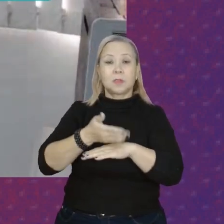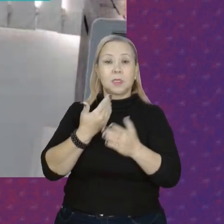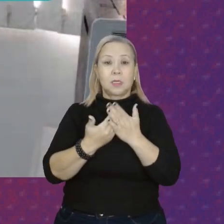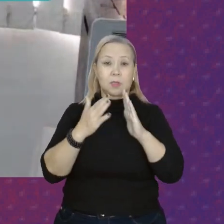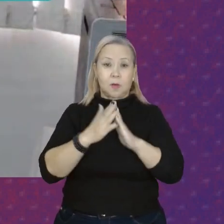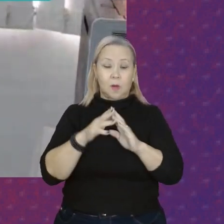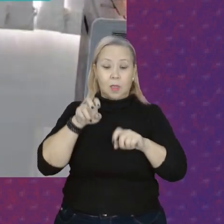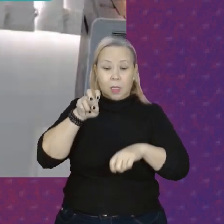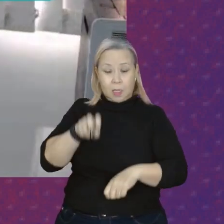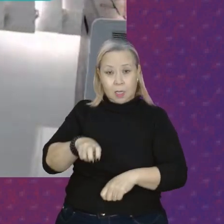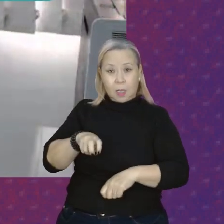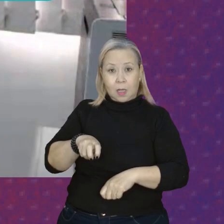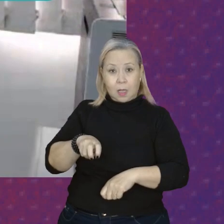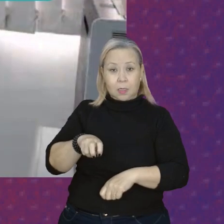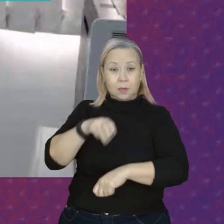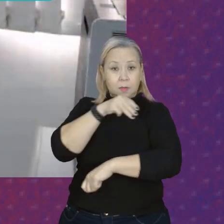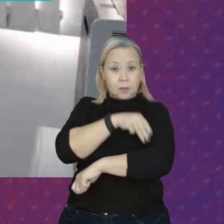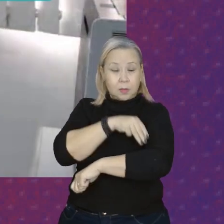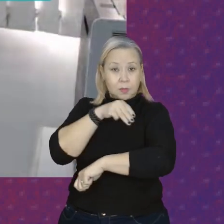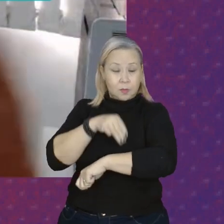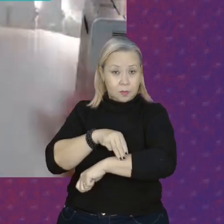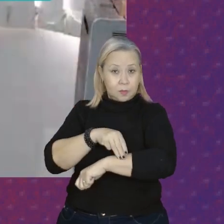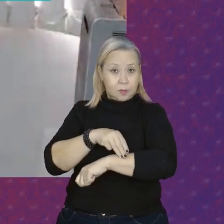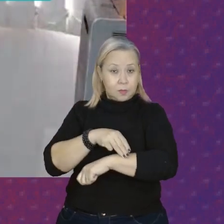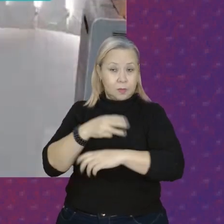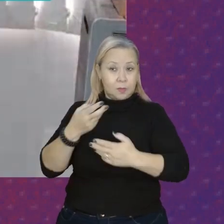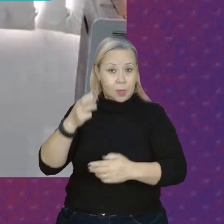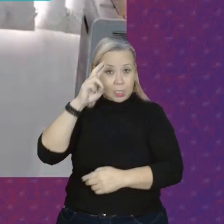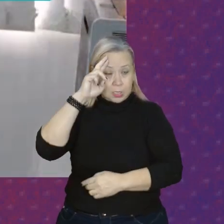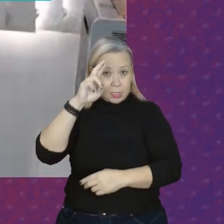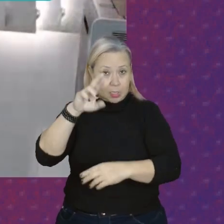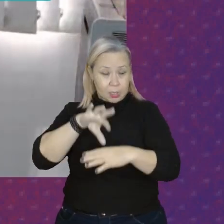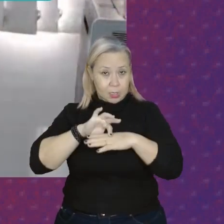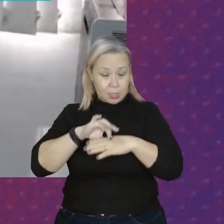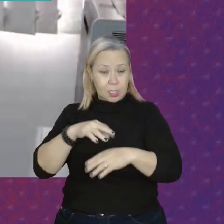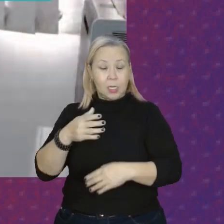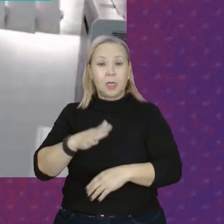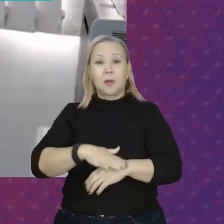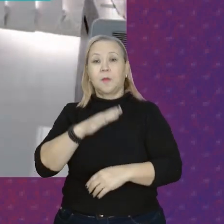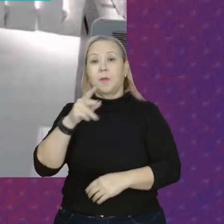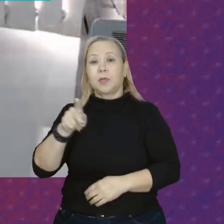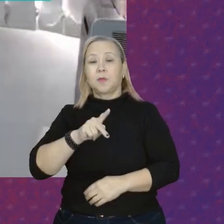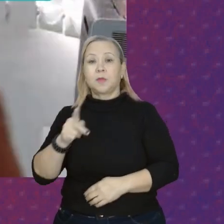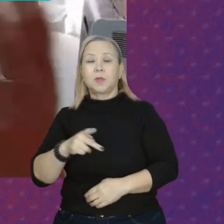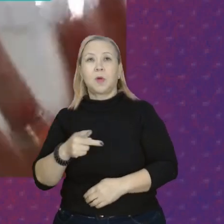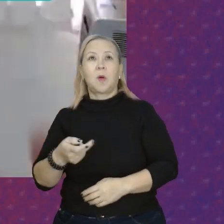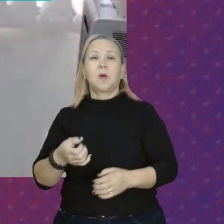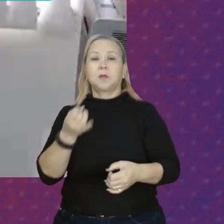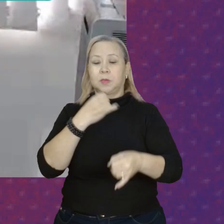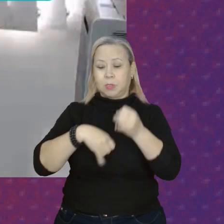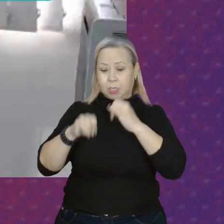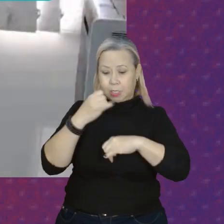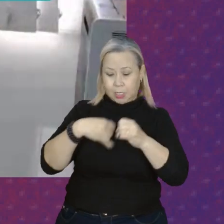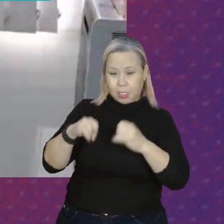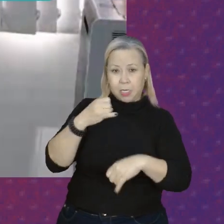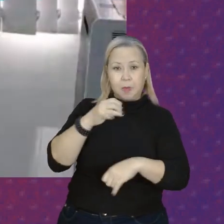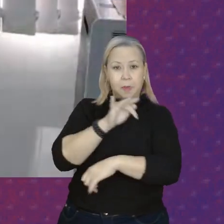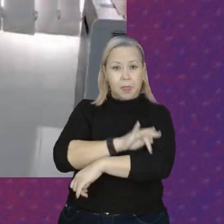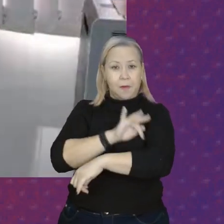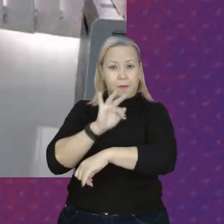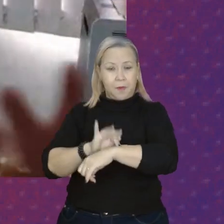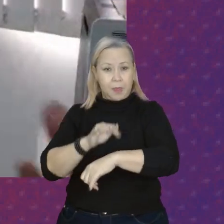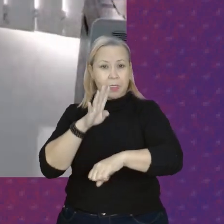carreira magistério. Então, temos aí muito mais professores, né, de química, física, matemática, biologia,